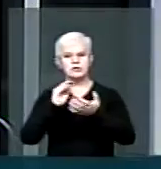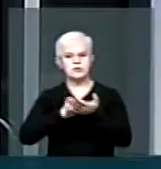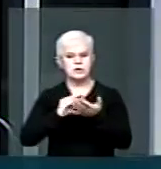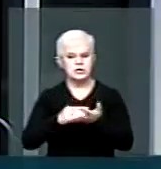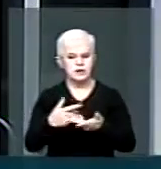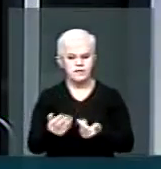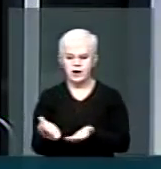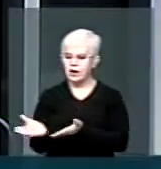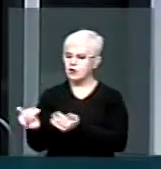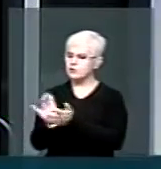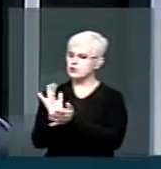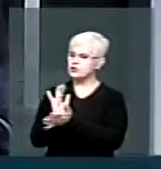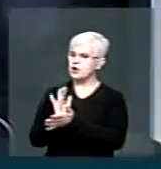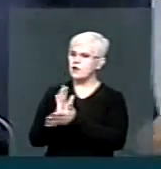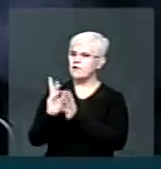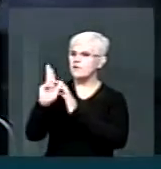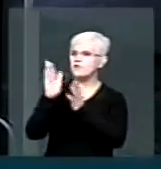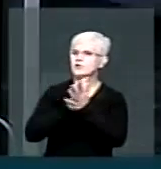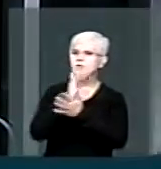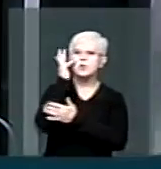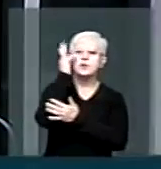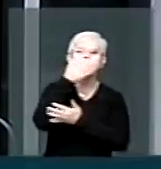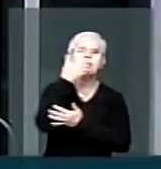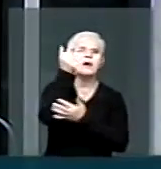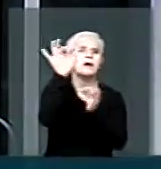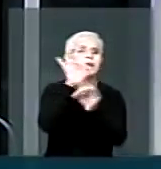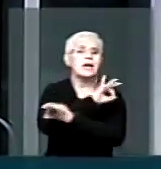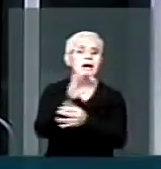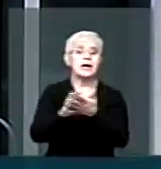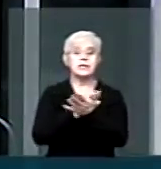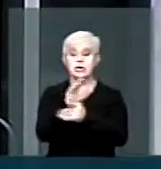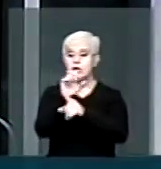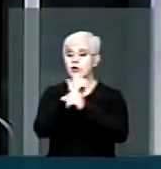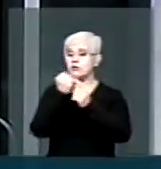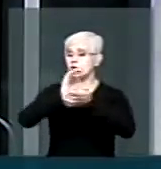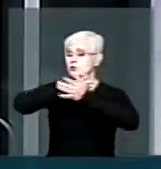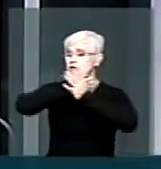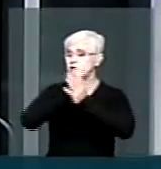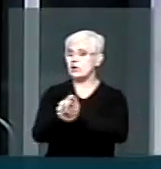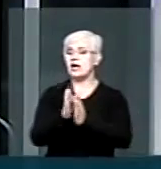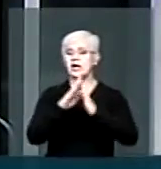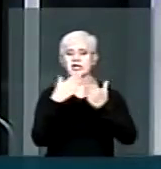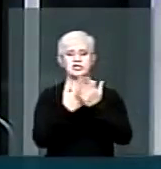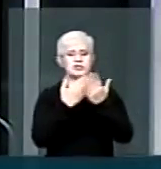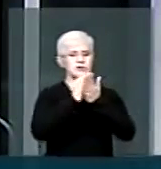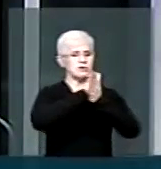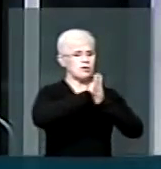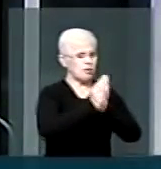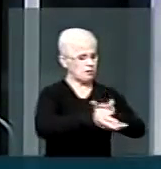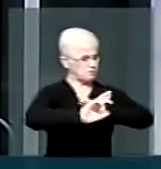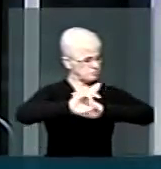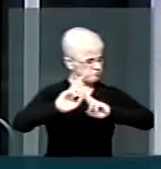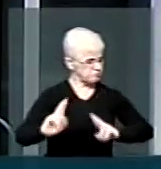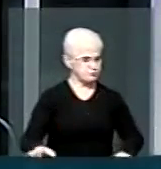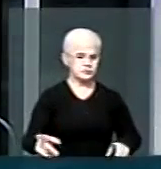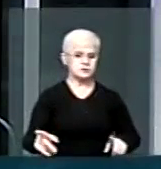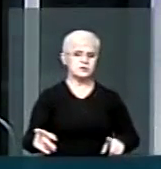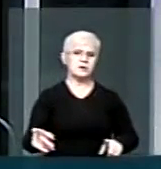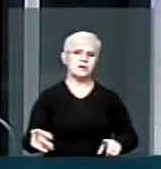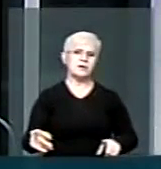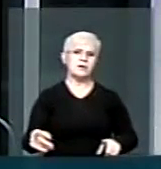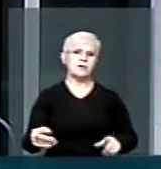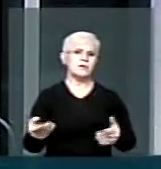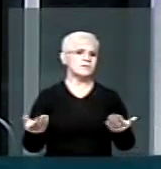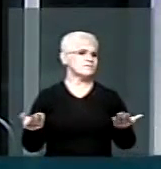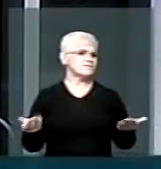sem perspectivas de crescimento, uma sociedade desigual, uma escola desigual. E esse